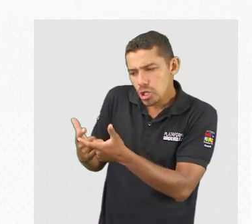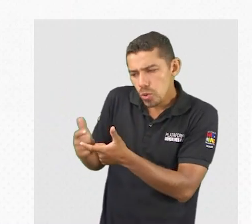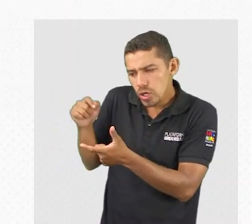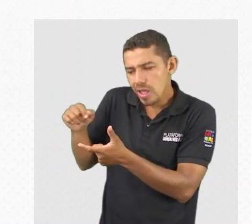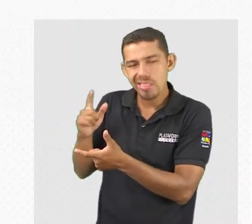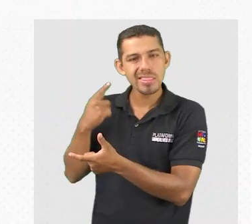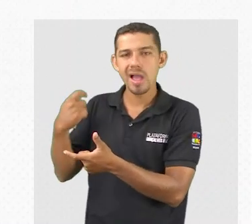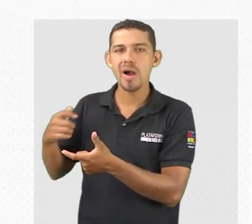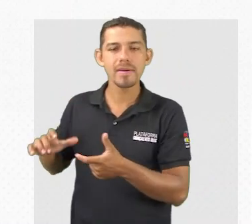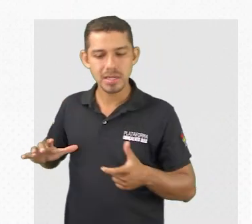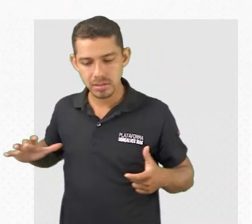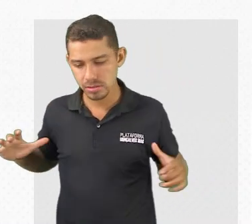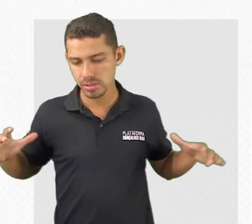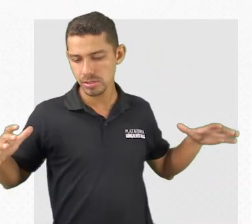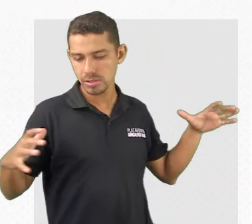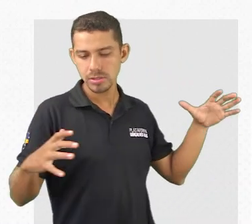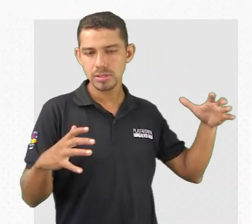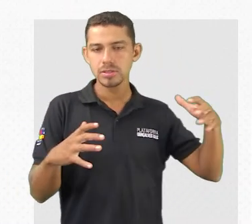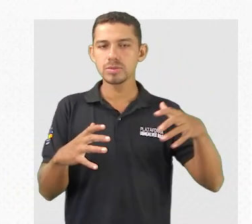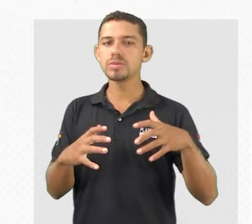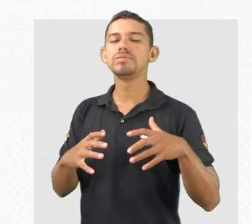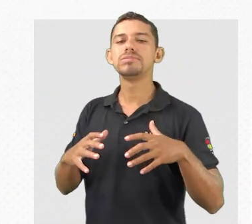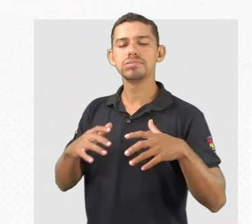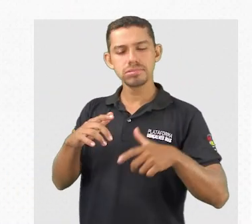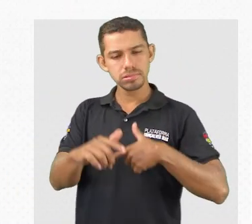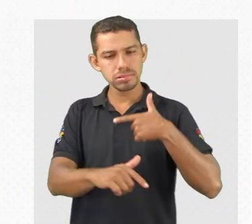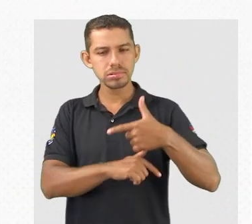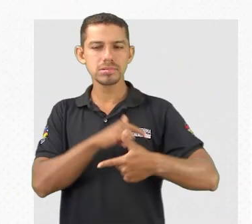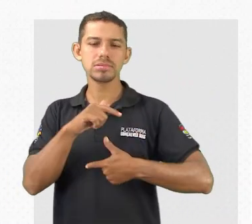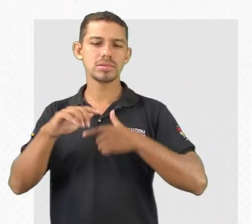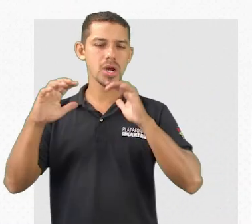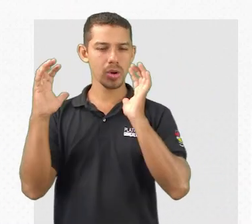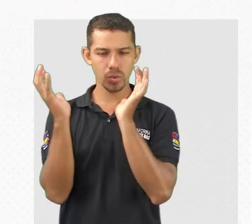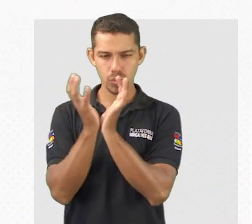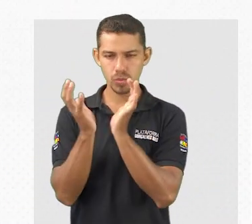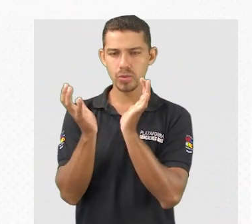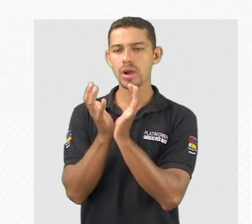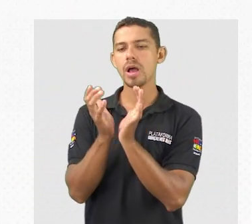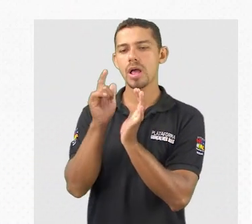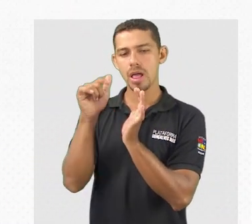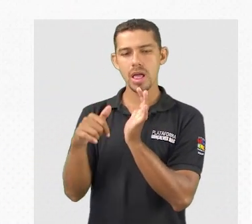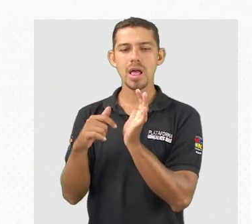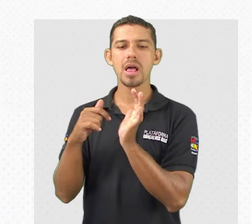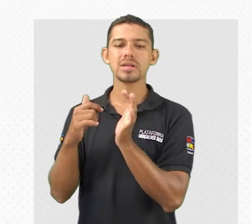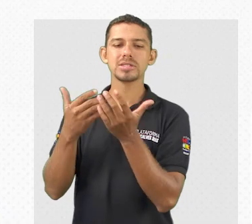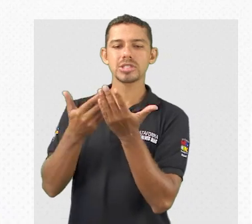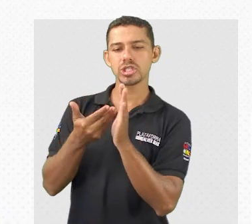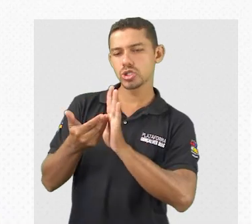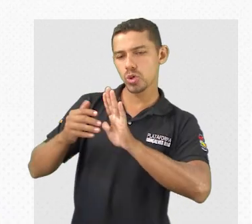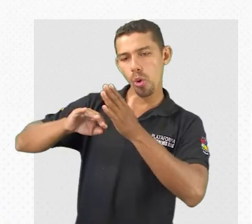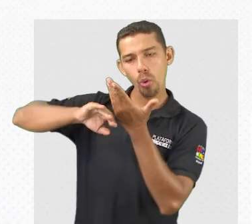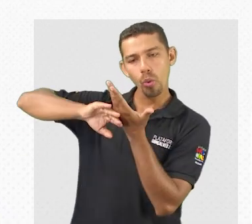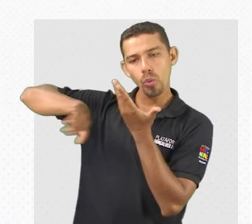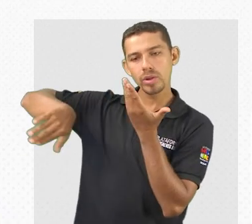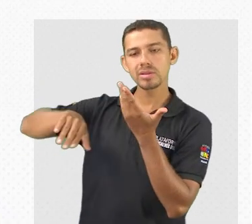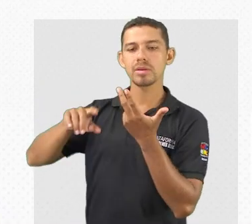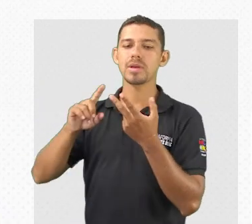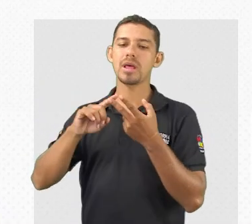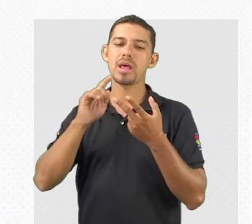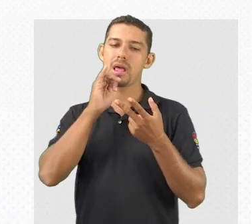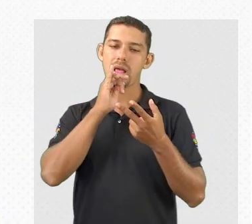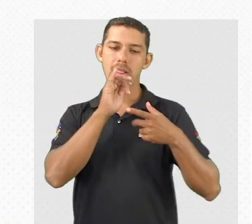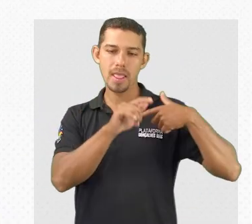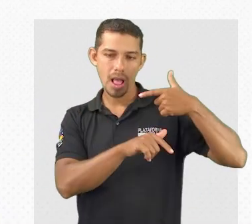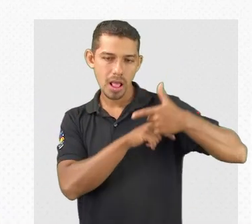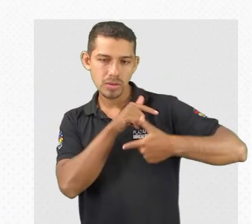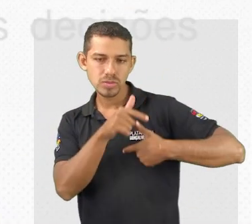e incorporar as lutas das minorias, né, de grupos que são historicamente socialmente excluídos, tá? Ou seja, com as